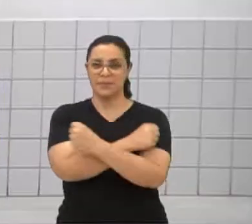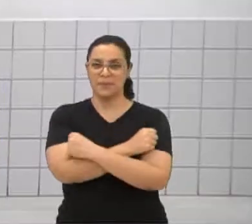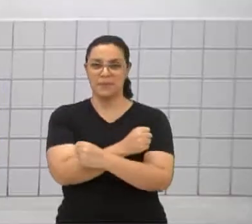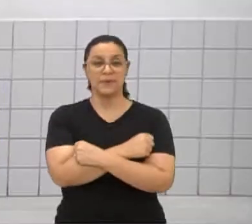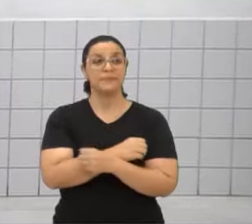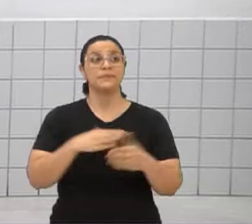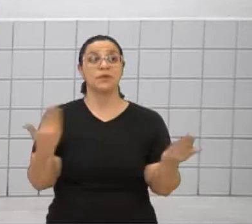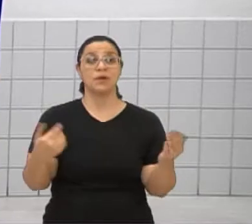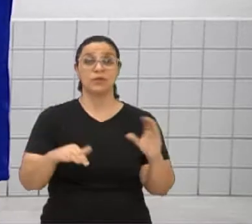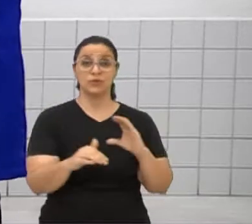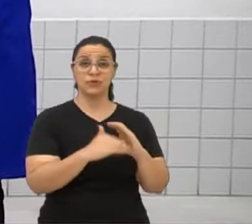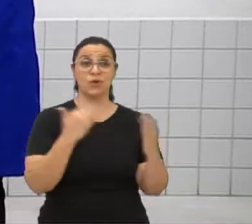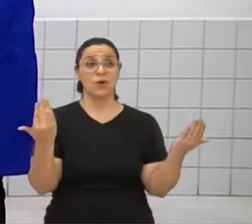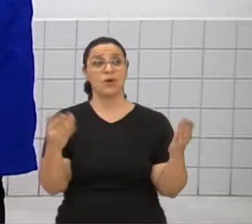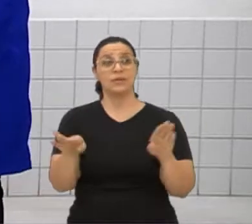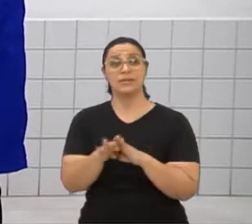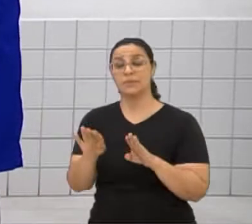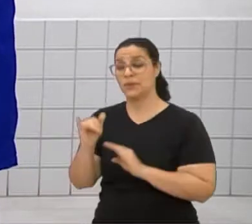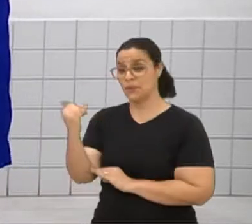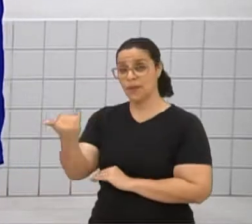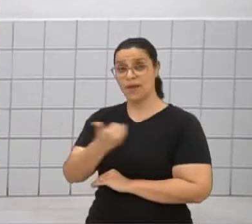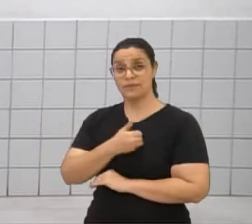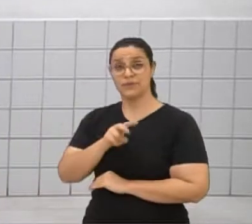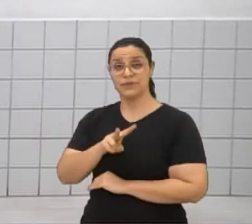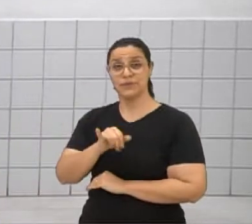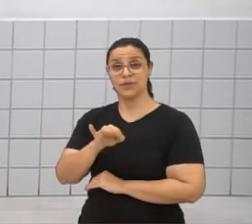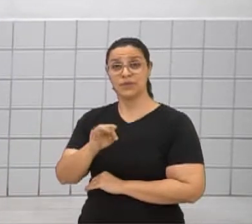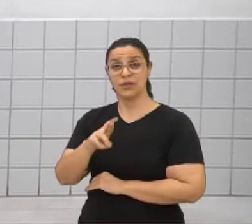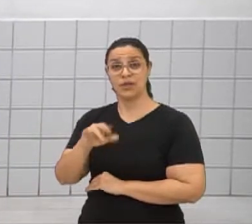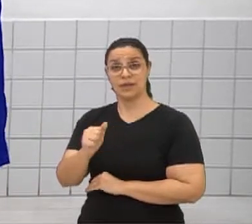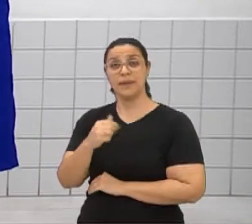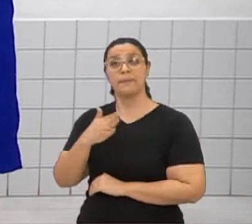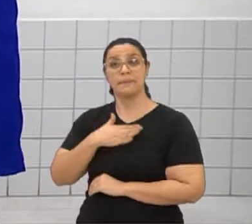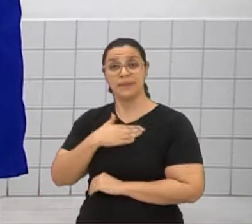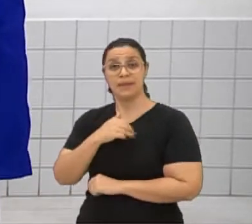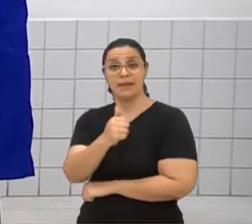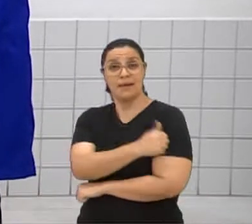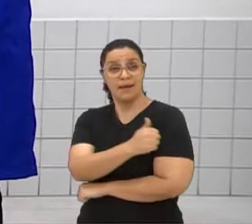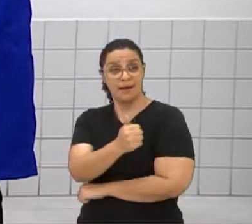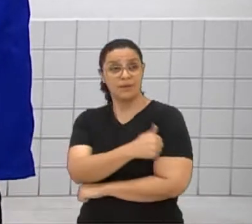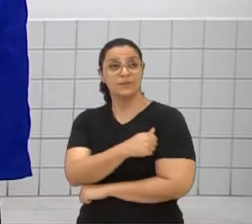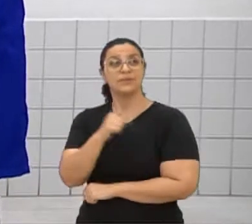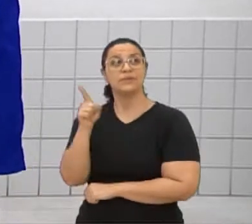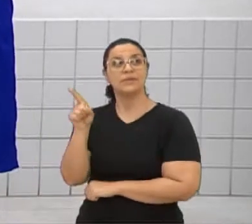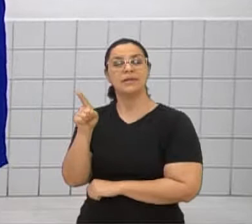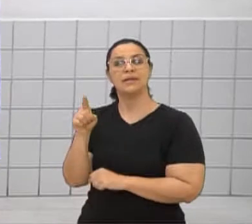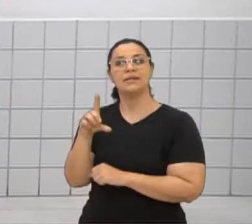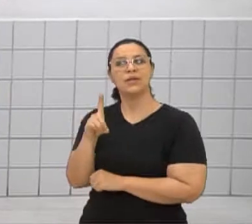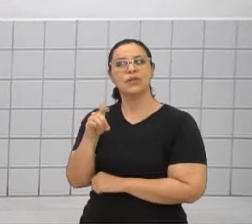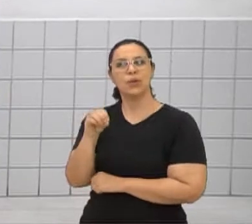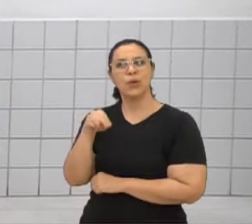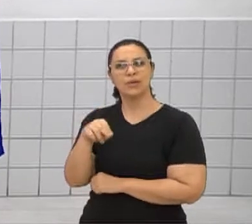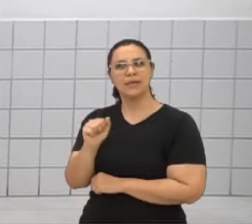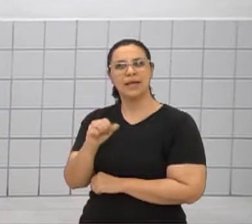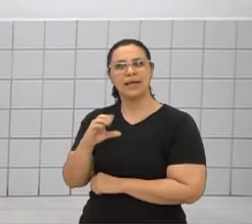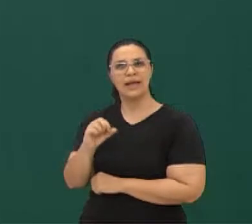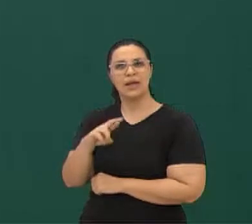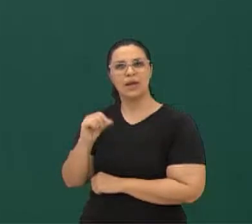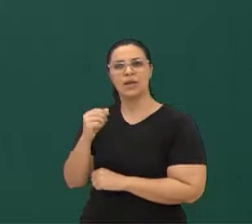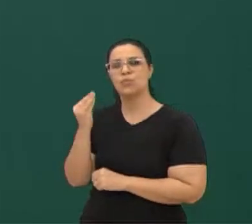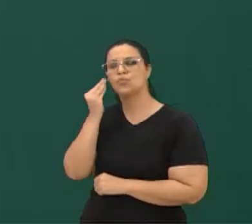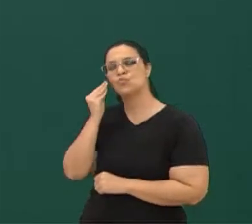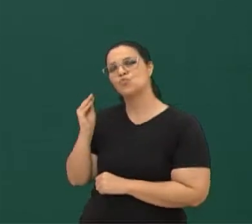aqui ó eu recebi aqui um recadinho da Vitória que a aluna minha lá na dona Carola